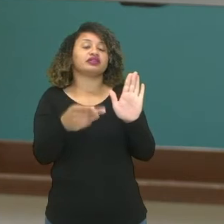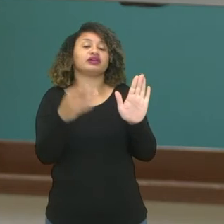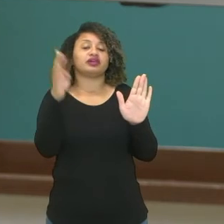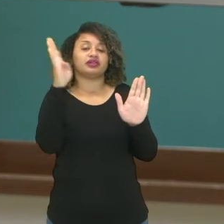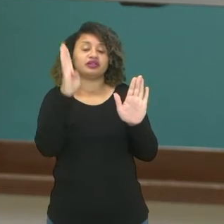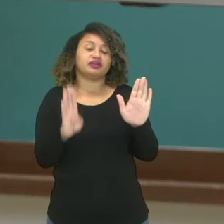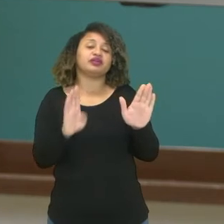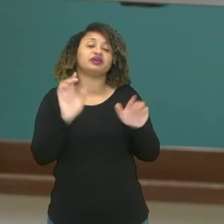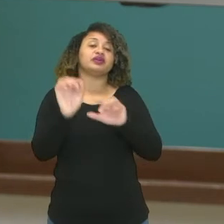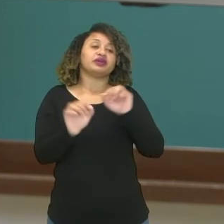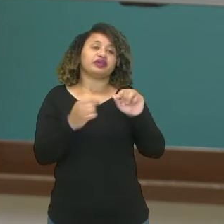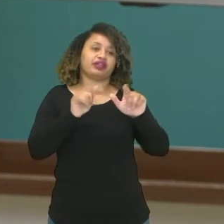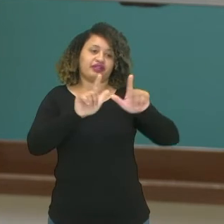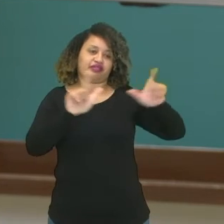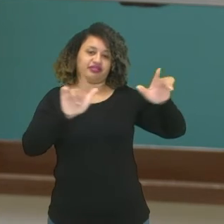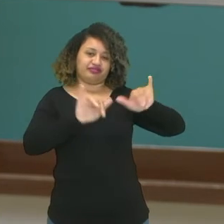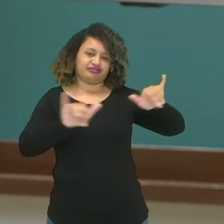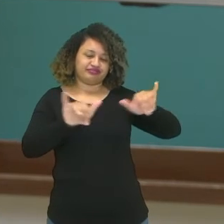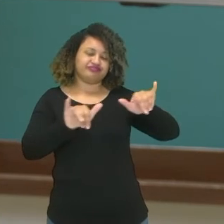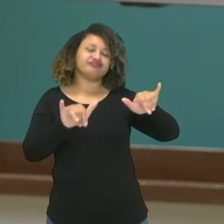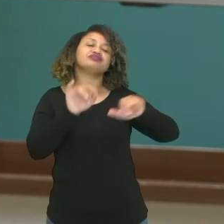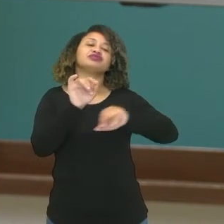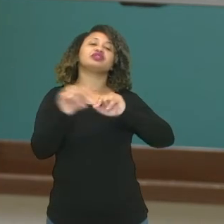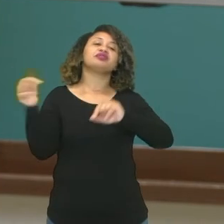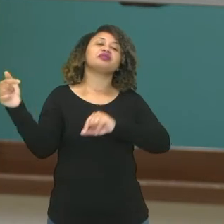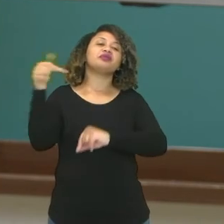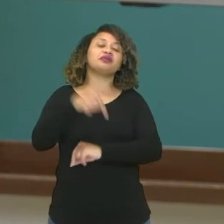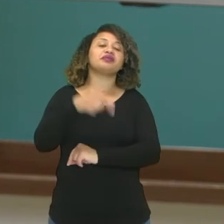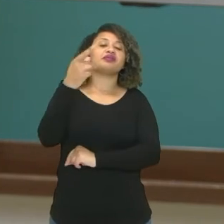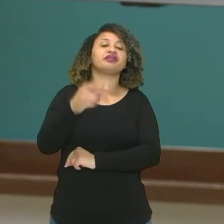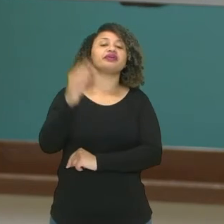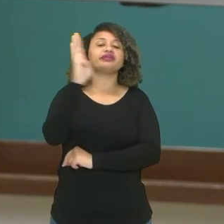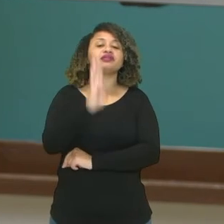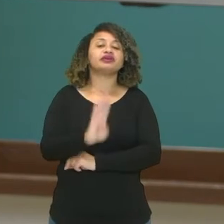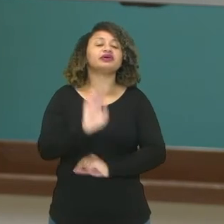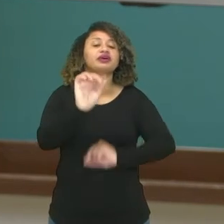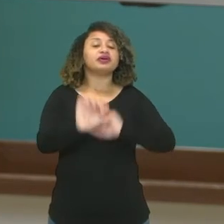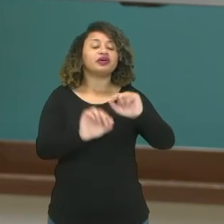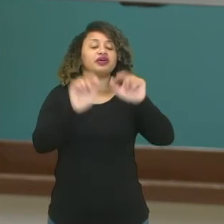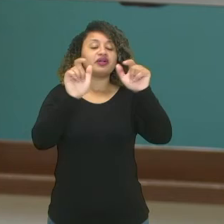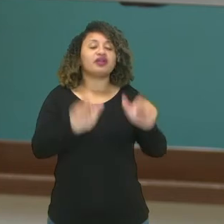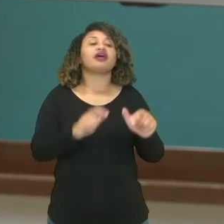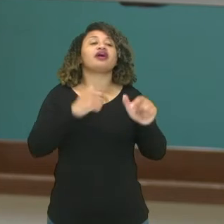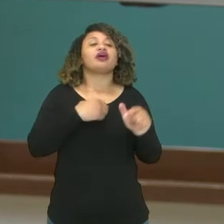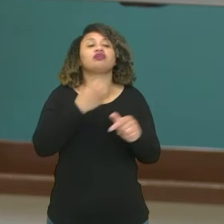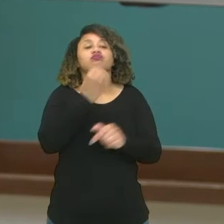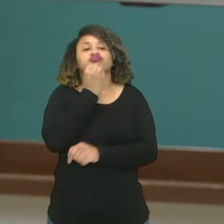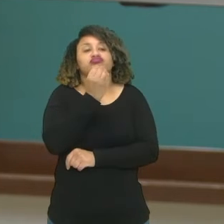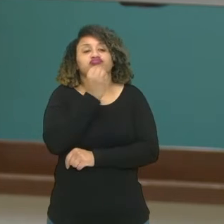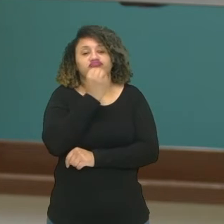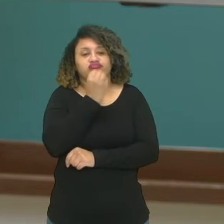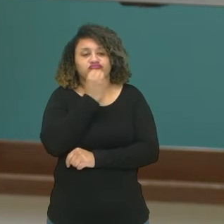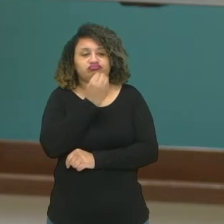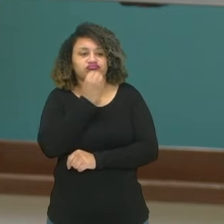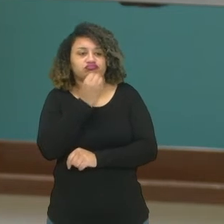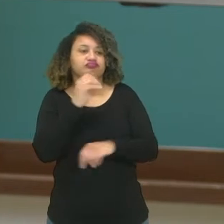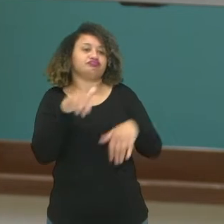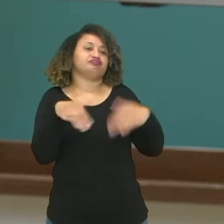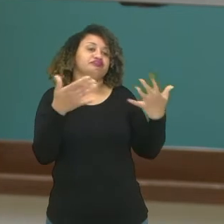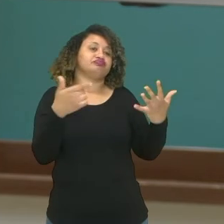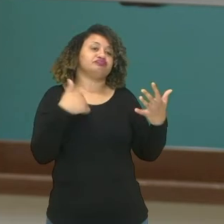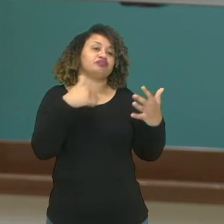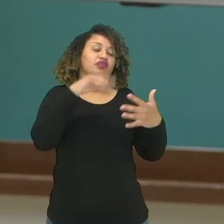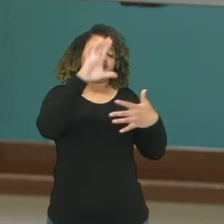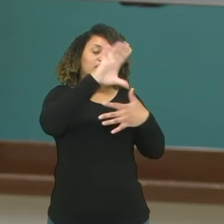aqui está no cartaz, por exemplo, para vir aqui o Brasil uma terra de oportunidades. Então, a América